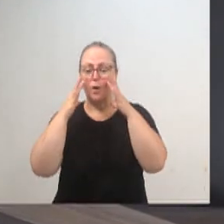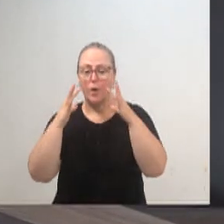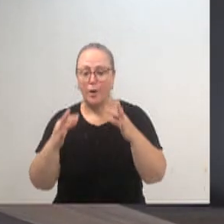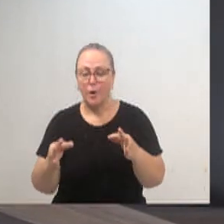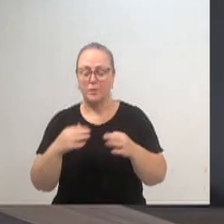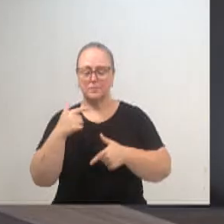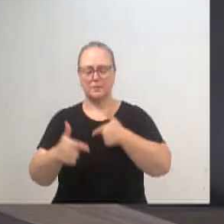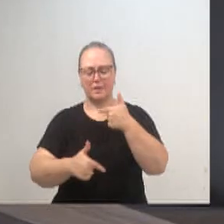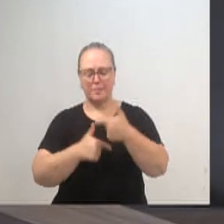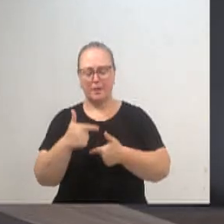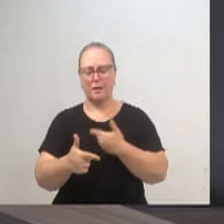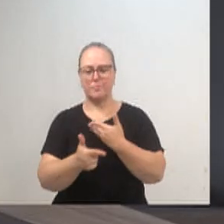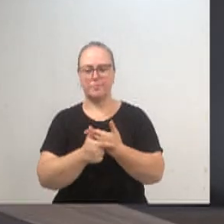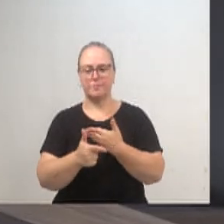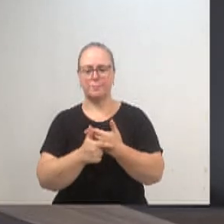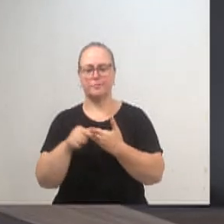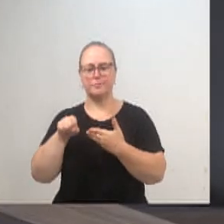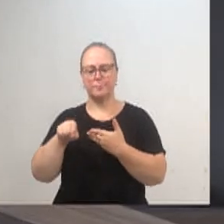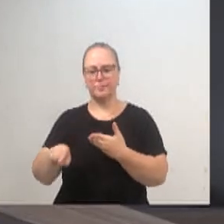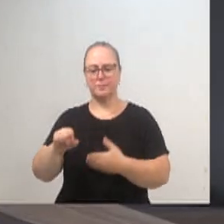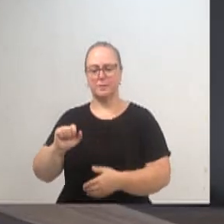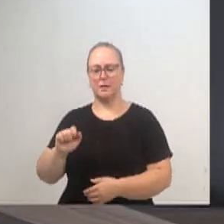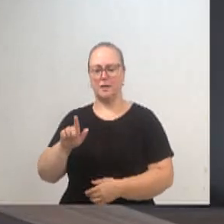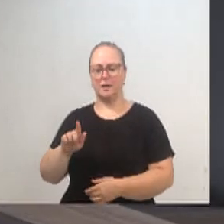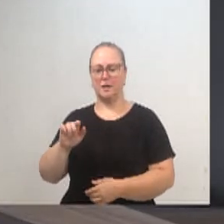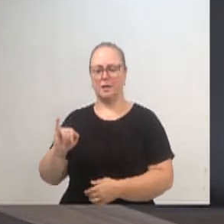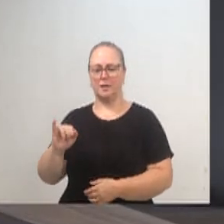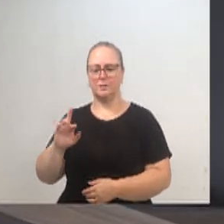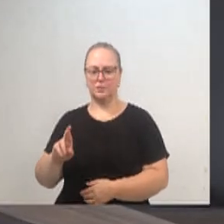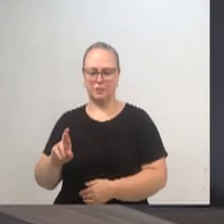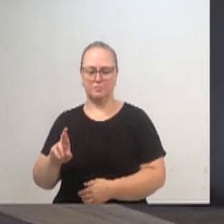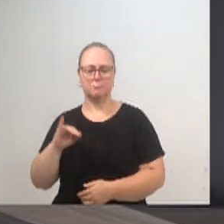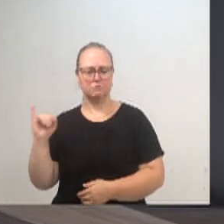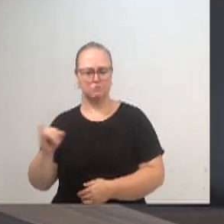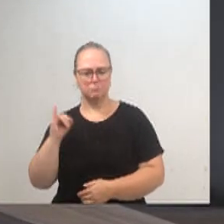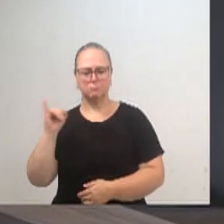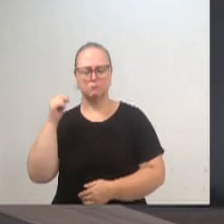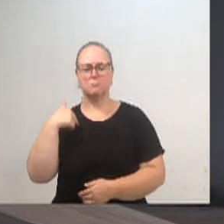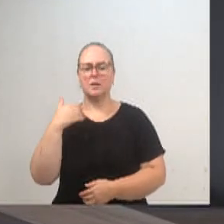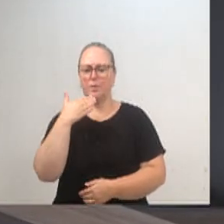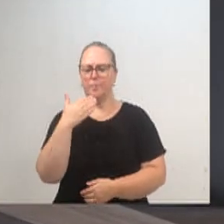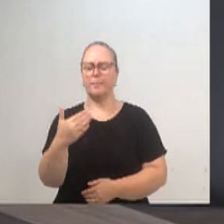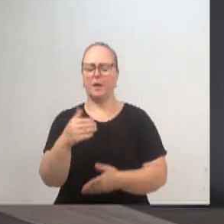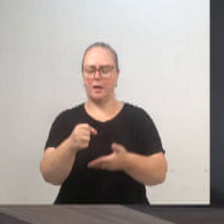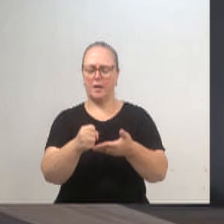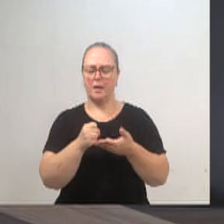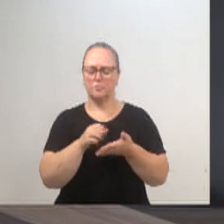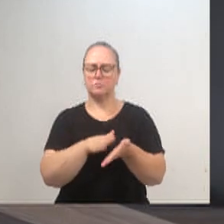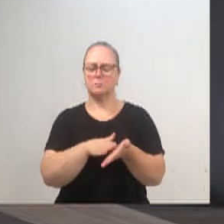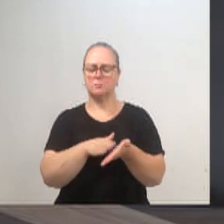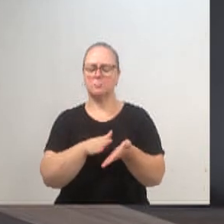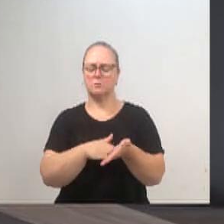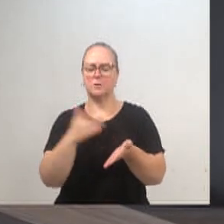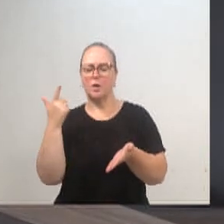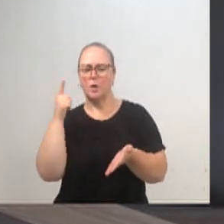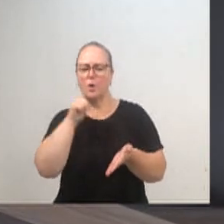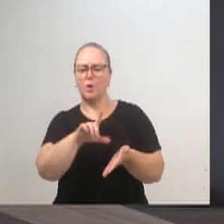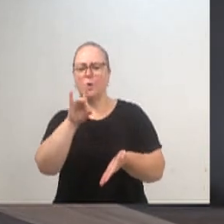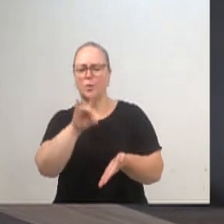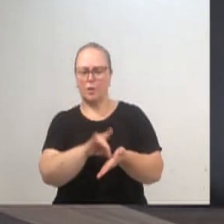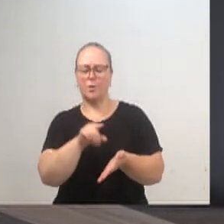trabalho e ao papel que desempenha a AGIR. Importante, e peço inclusive sua ajuda para que juntos possamos fazer essa cobrança junto a essa